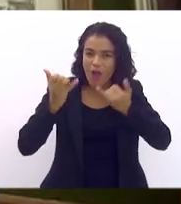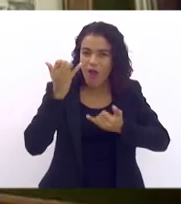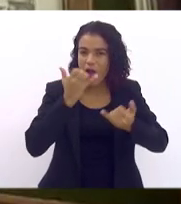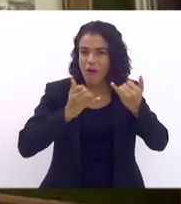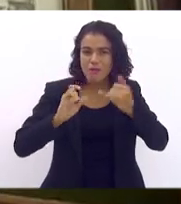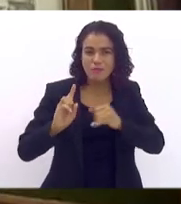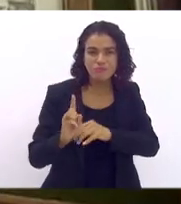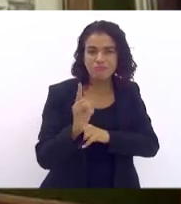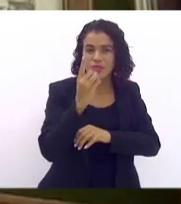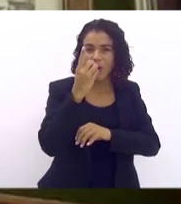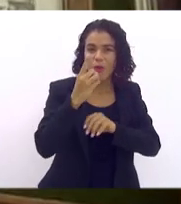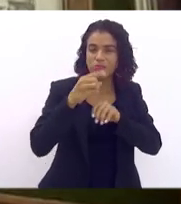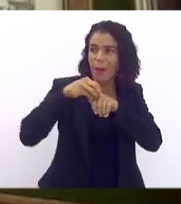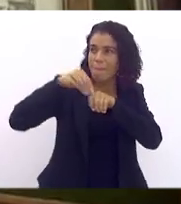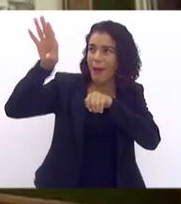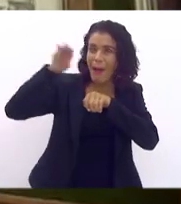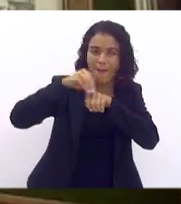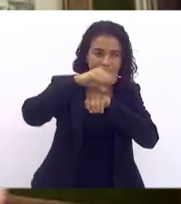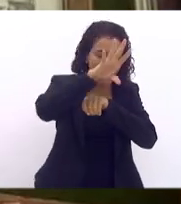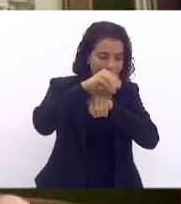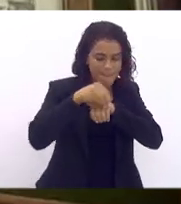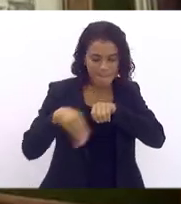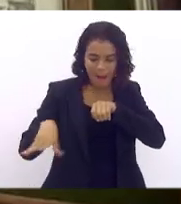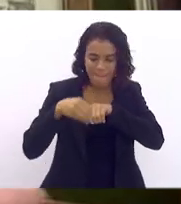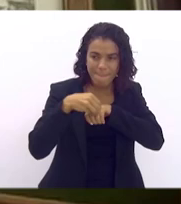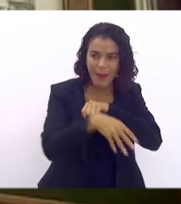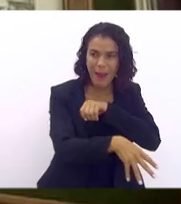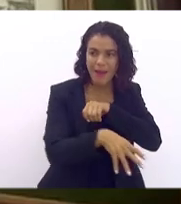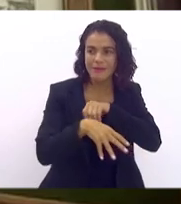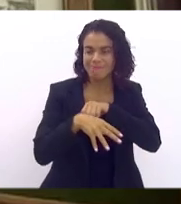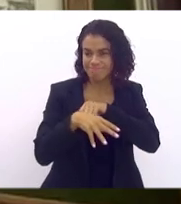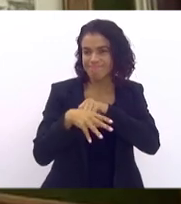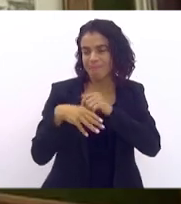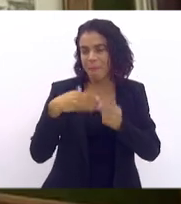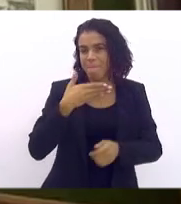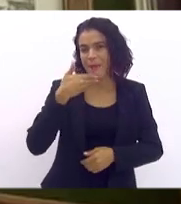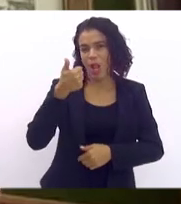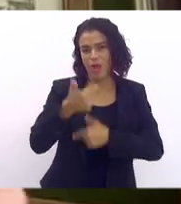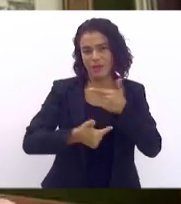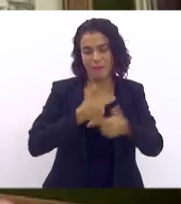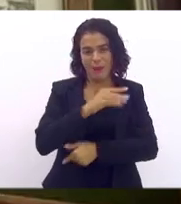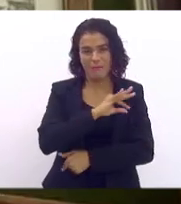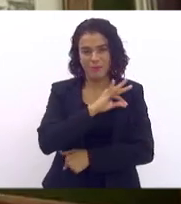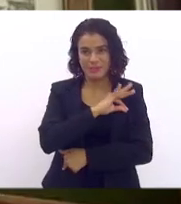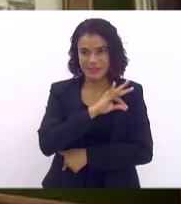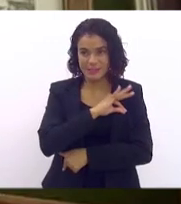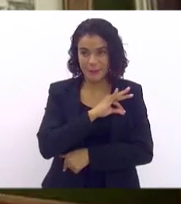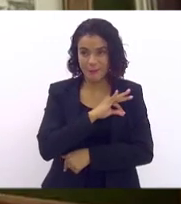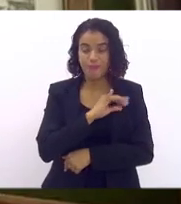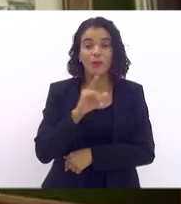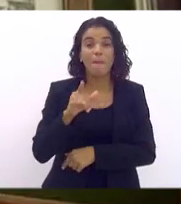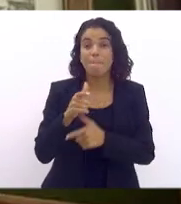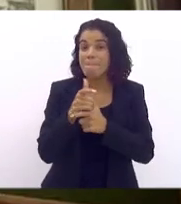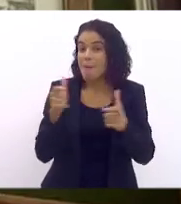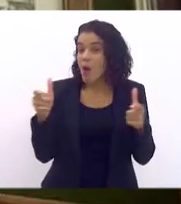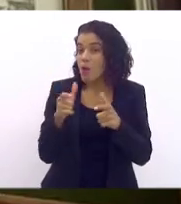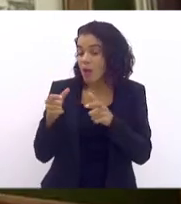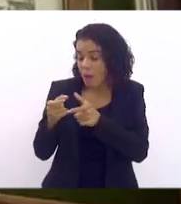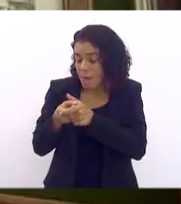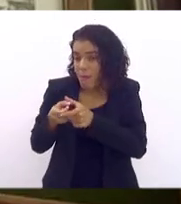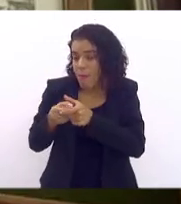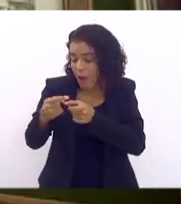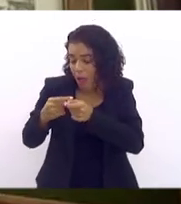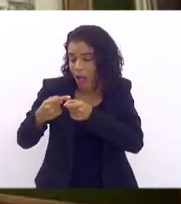de forma muito mais eficiente. Eu posso te dizer que vários desses mentores estão em cidades pequenas no interior